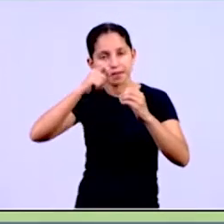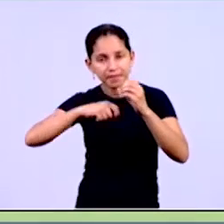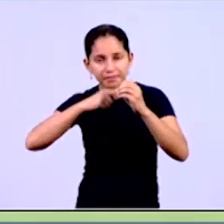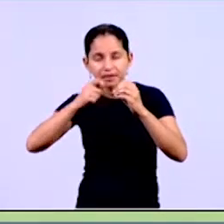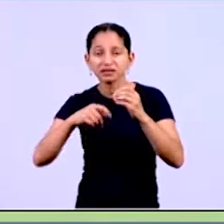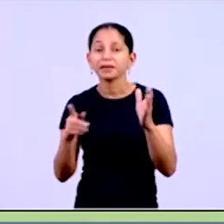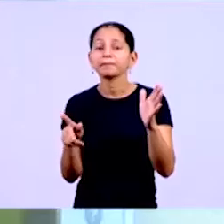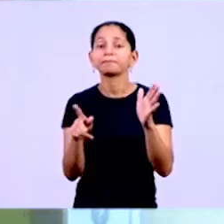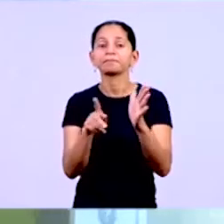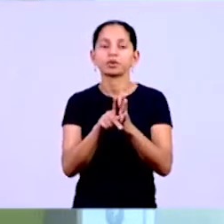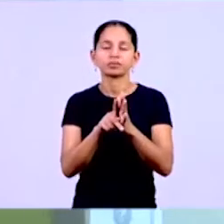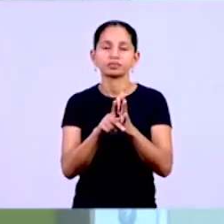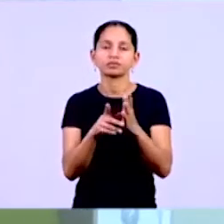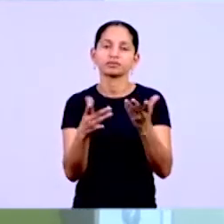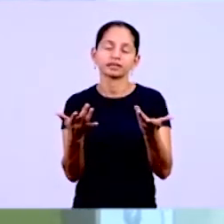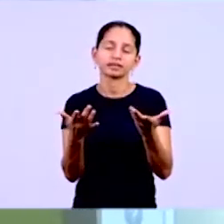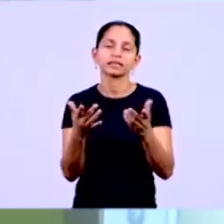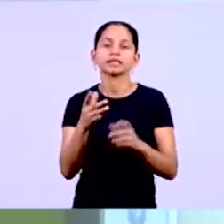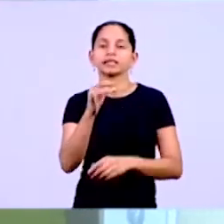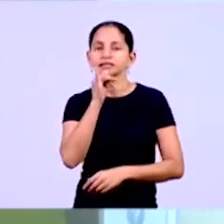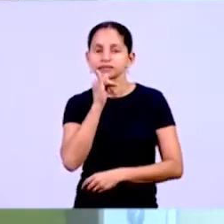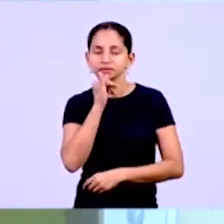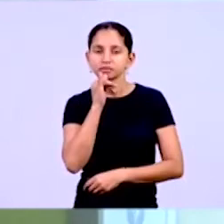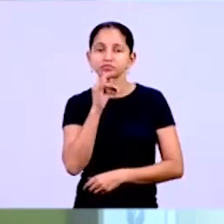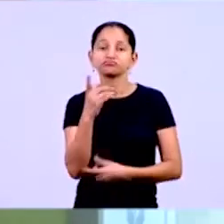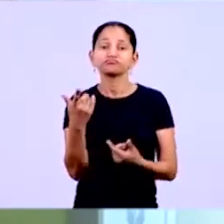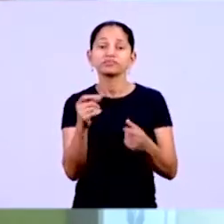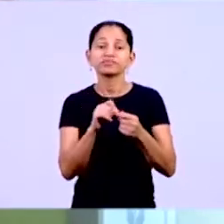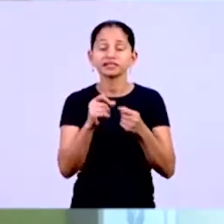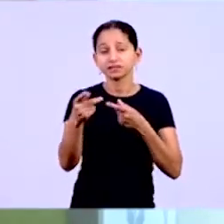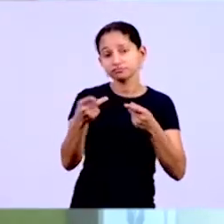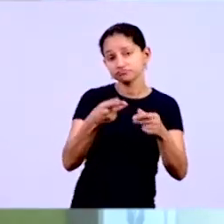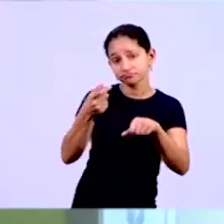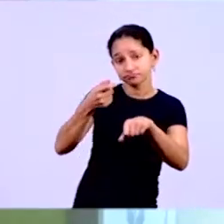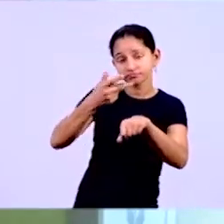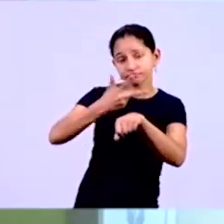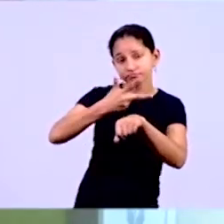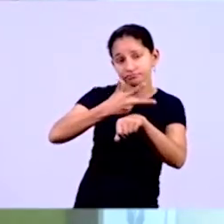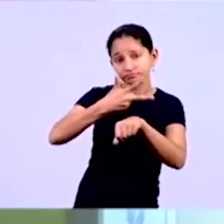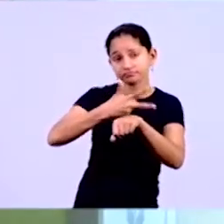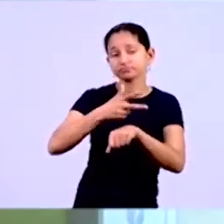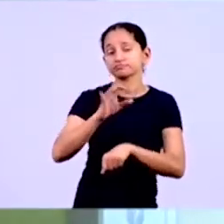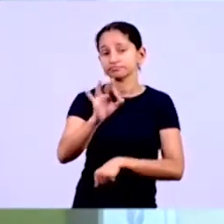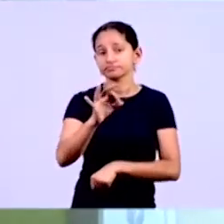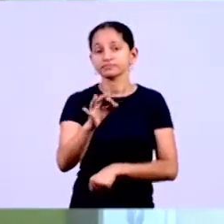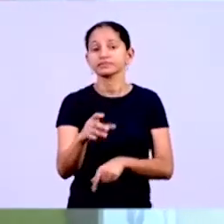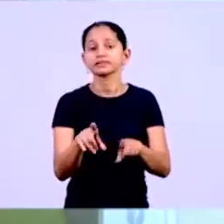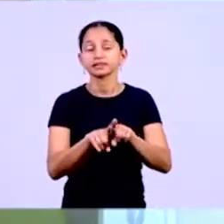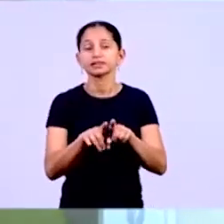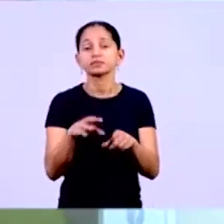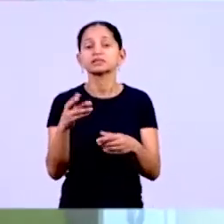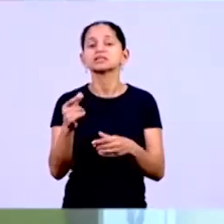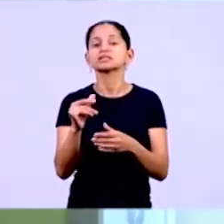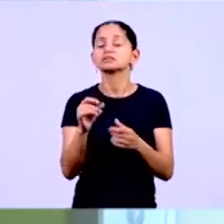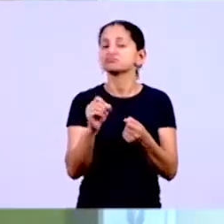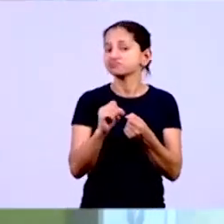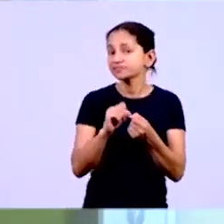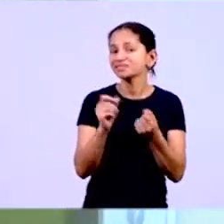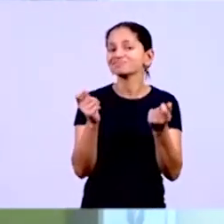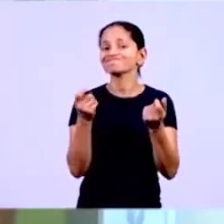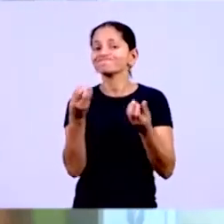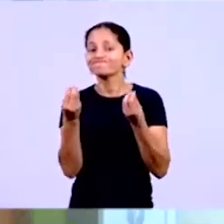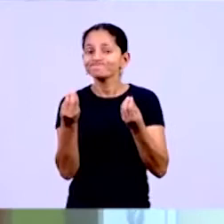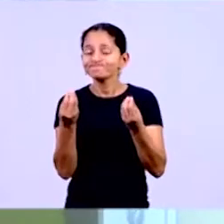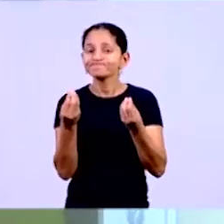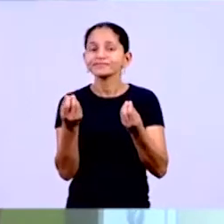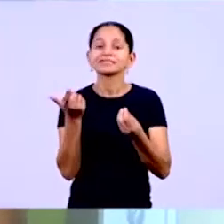hardware específico para processar o vídeo, né? Às vezes, principalmente em computação gráfica, em vídeos, a gente precisa de uma placa um